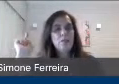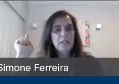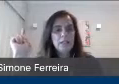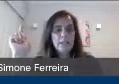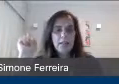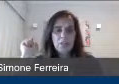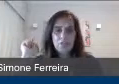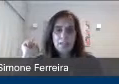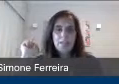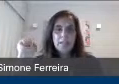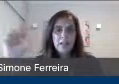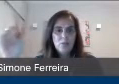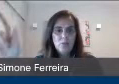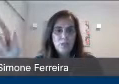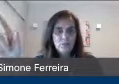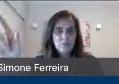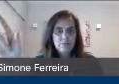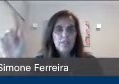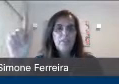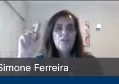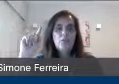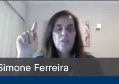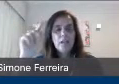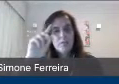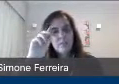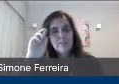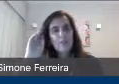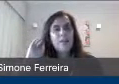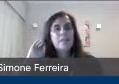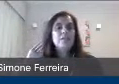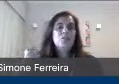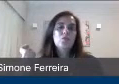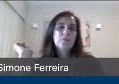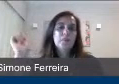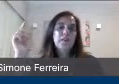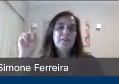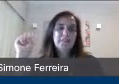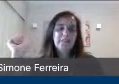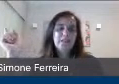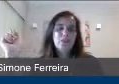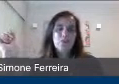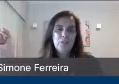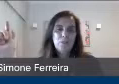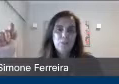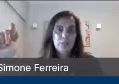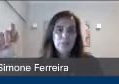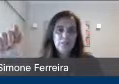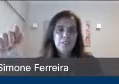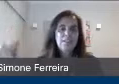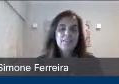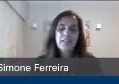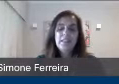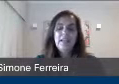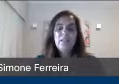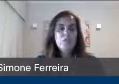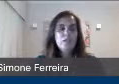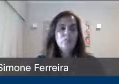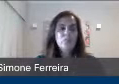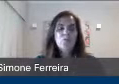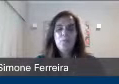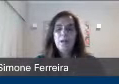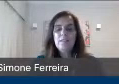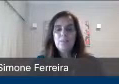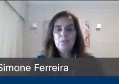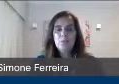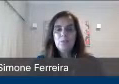para a modalidade graduação. e vamos ficar com essas inscrições abertas até o final do ano. E aí, os